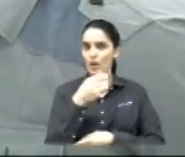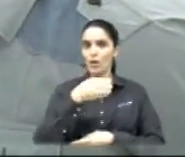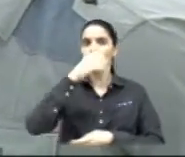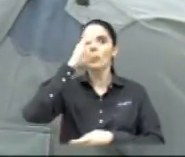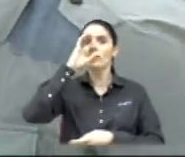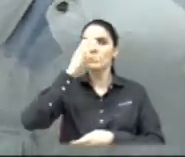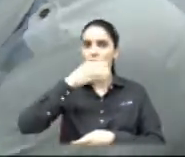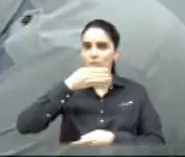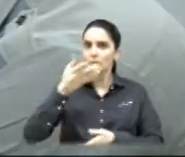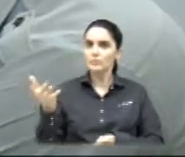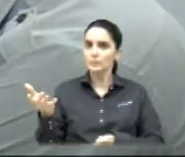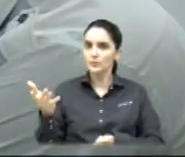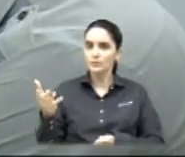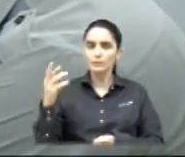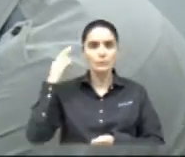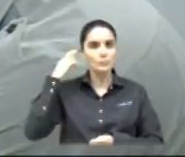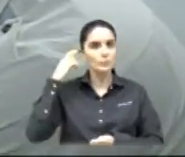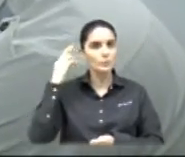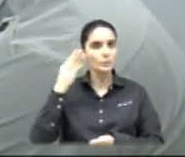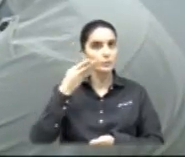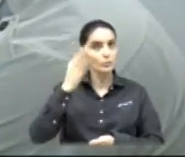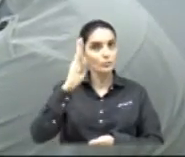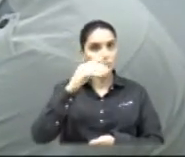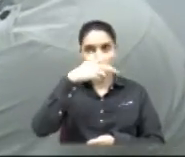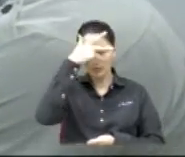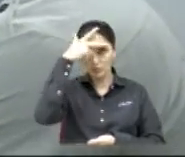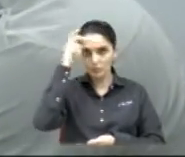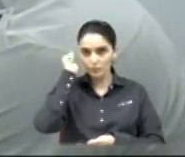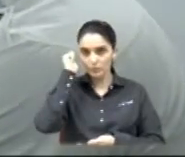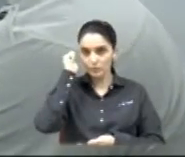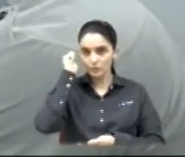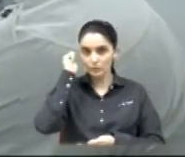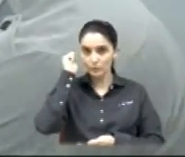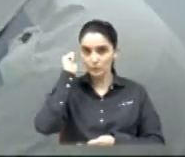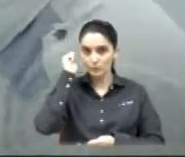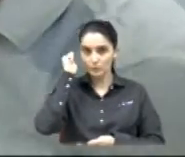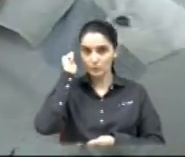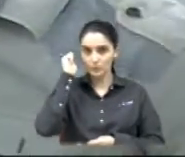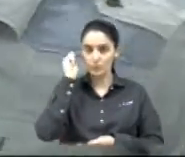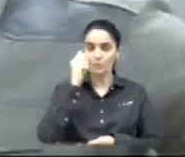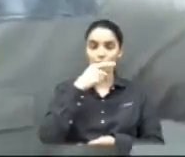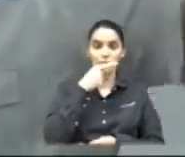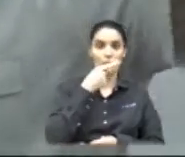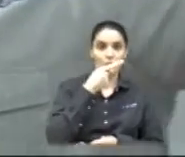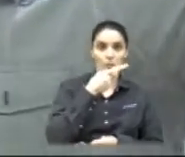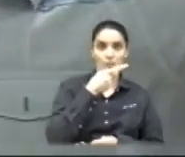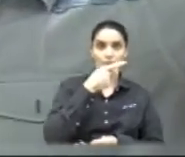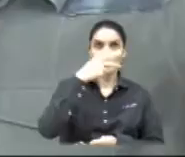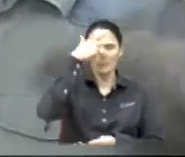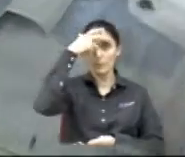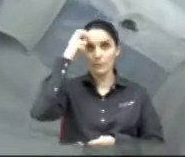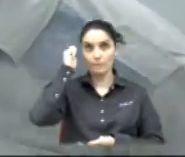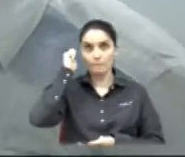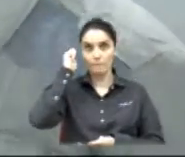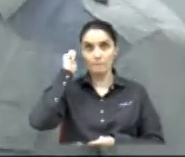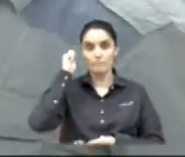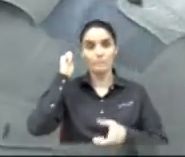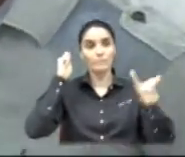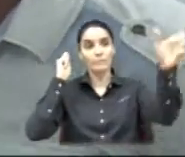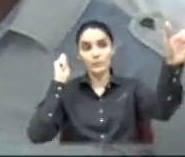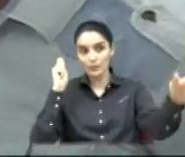beber. Eu fui até a prefeitura, disse para o prefeito, que falou aqui, falei para